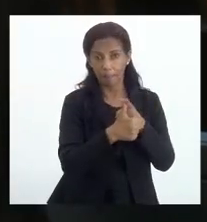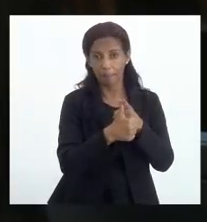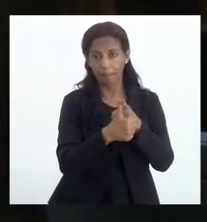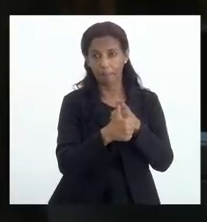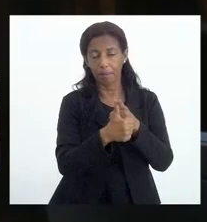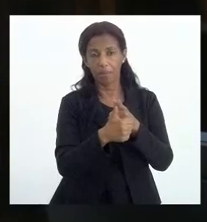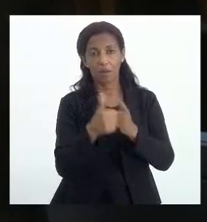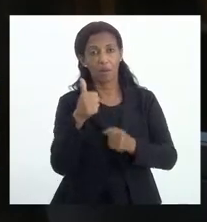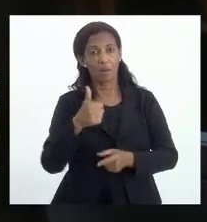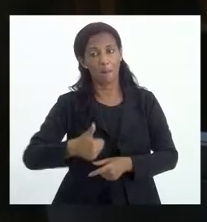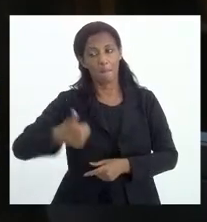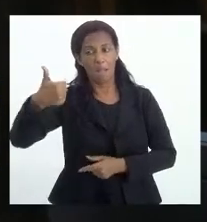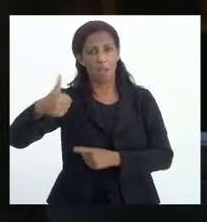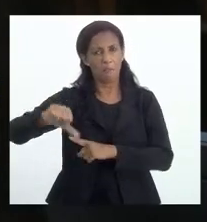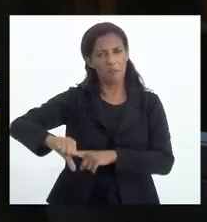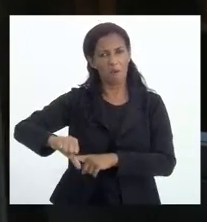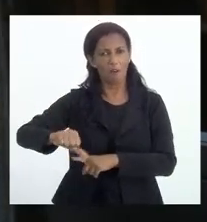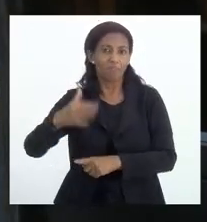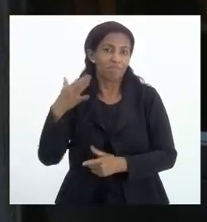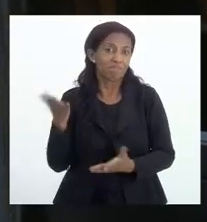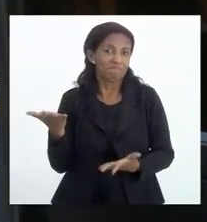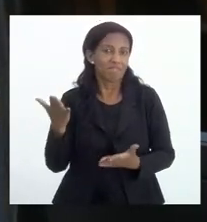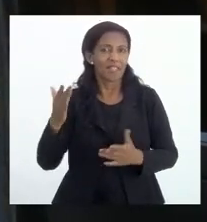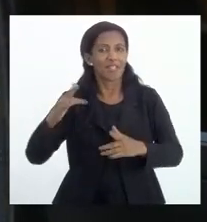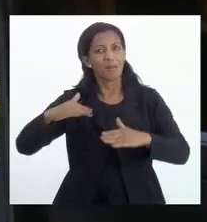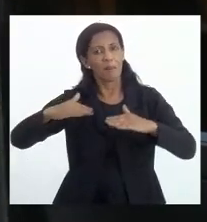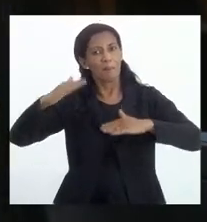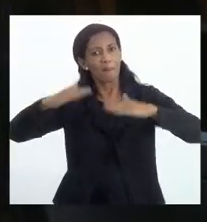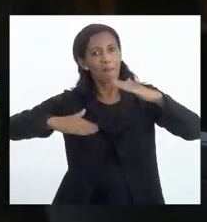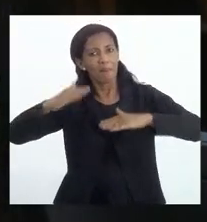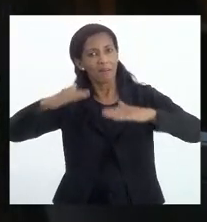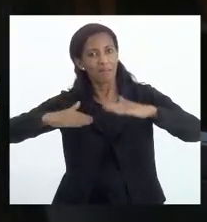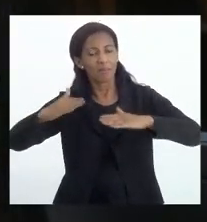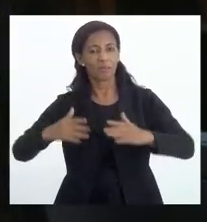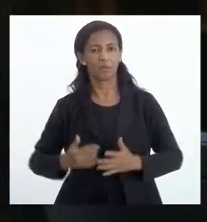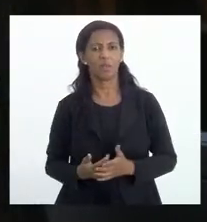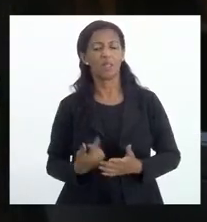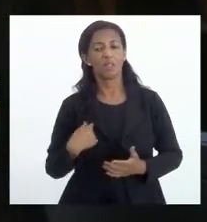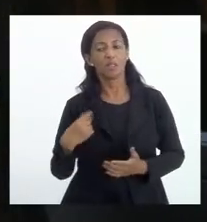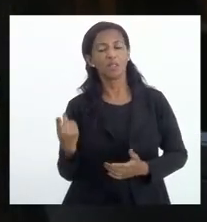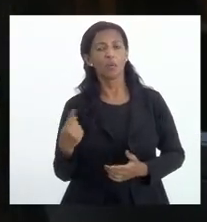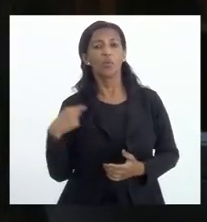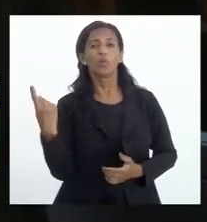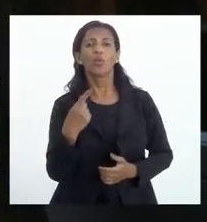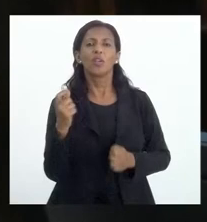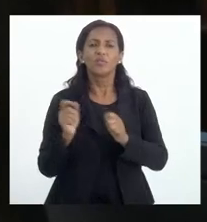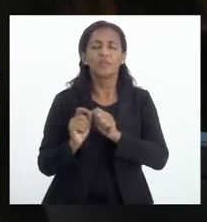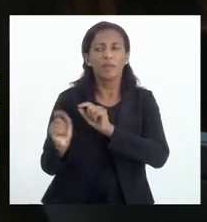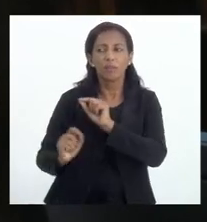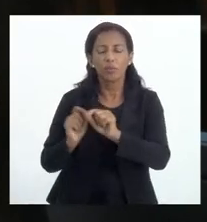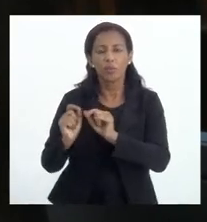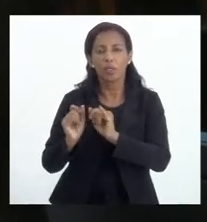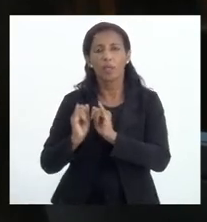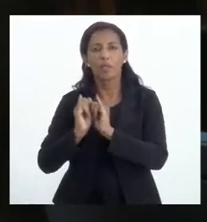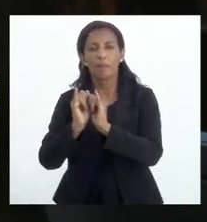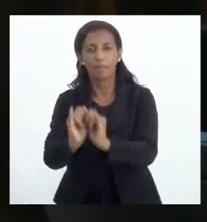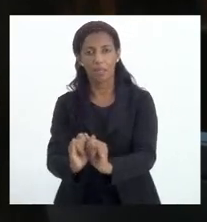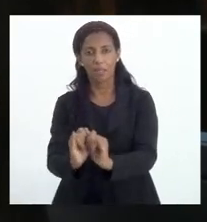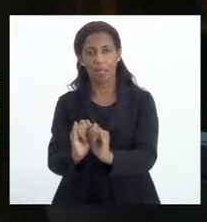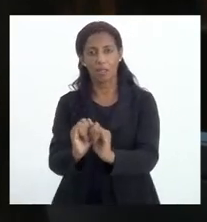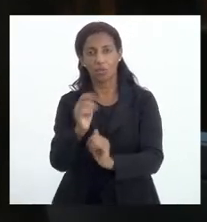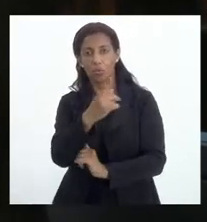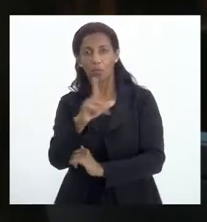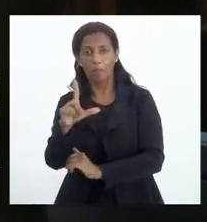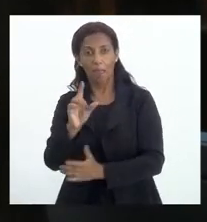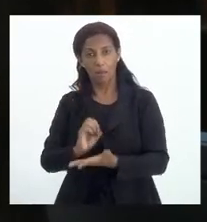ou é pior, e, segundo, para estabelecer um parâmetro. Então, o que nós fizemos em cima da mensagem do projeto de lei